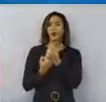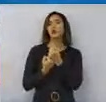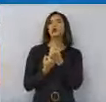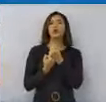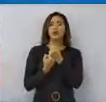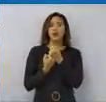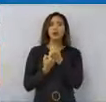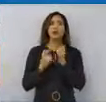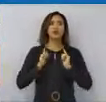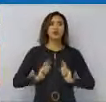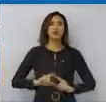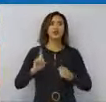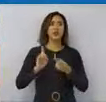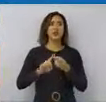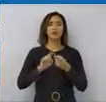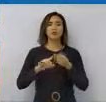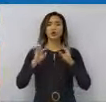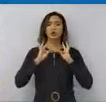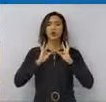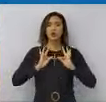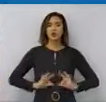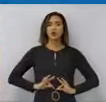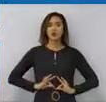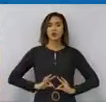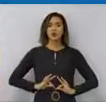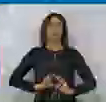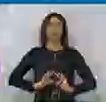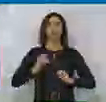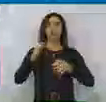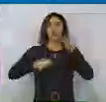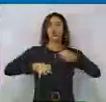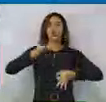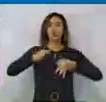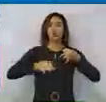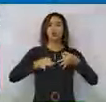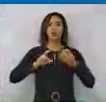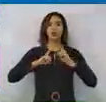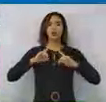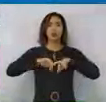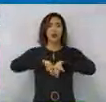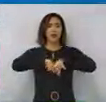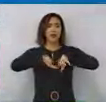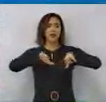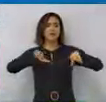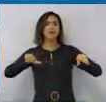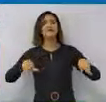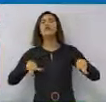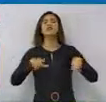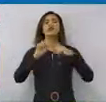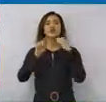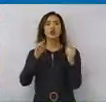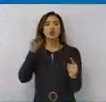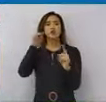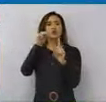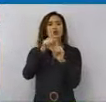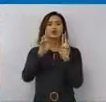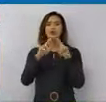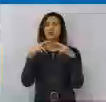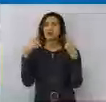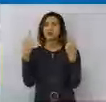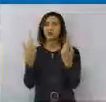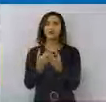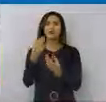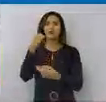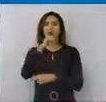e também os técnicos e consultores do BID, que em uma série de missões, reuniões